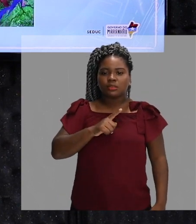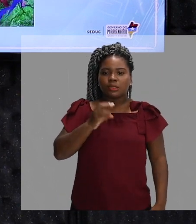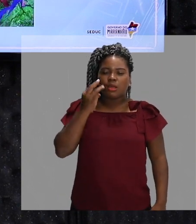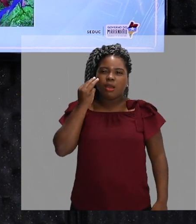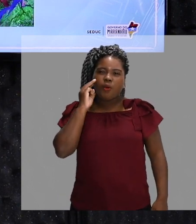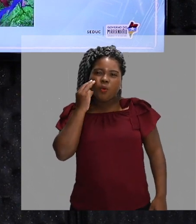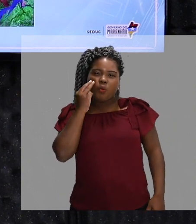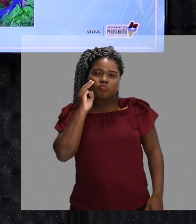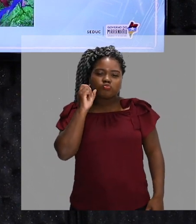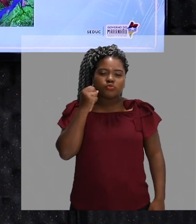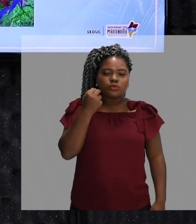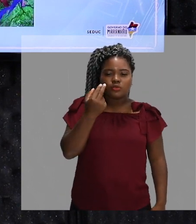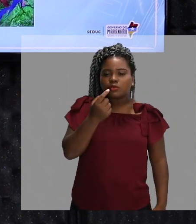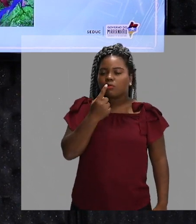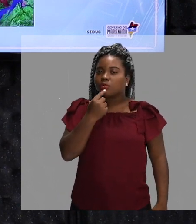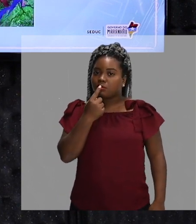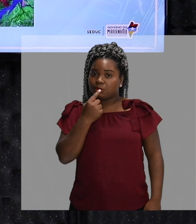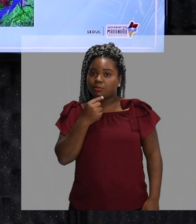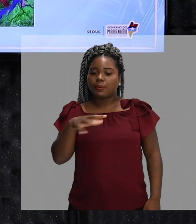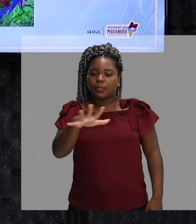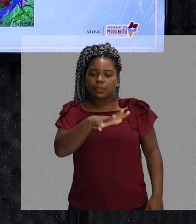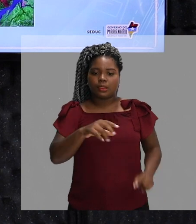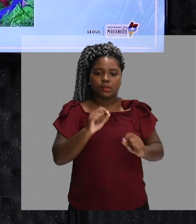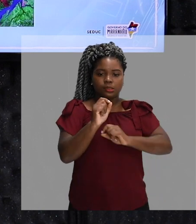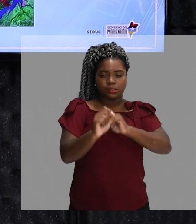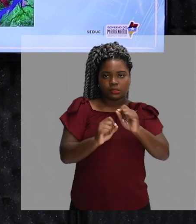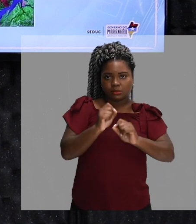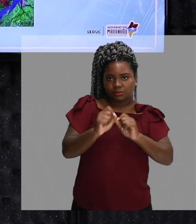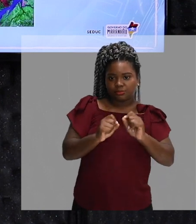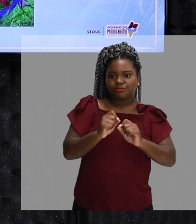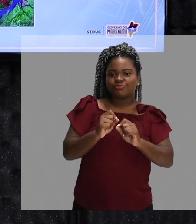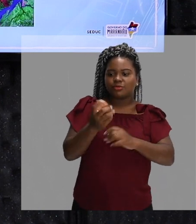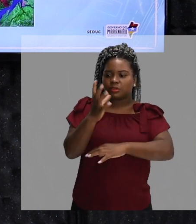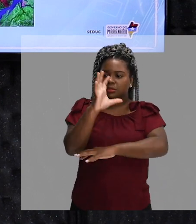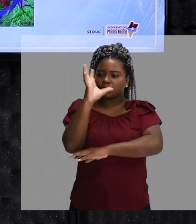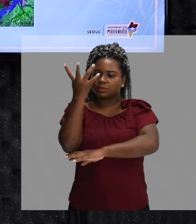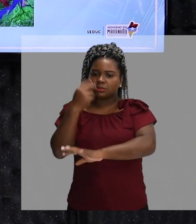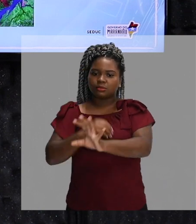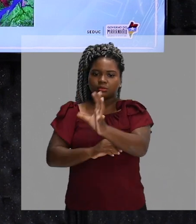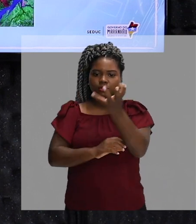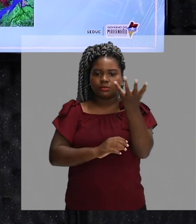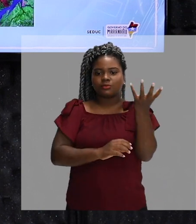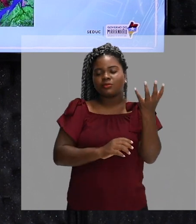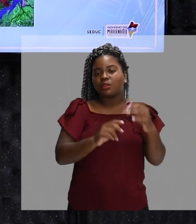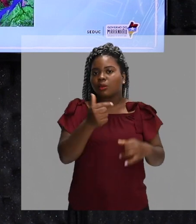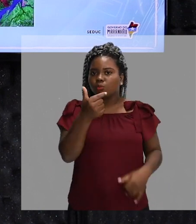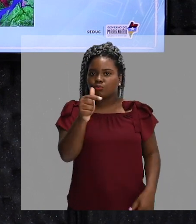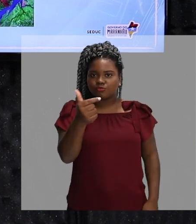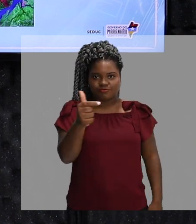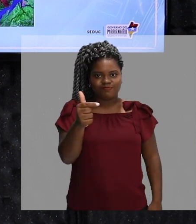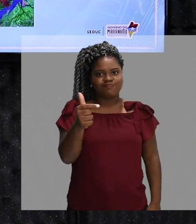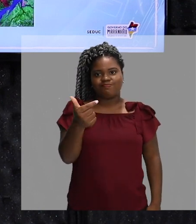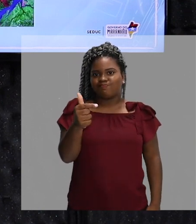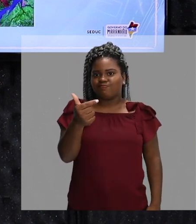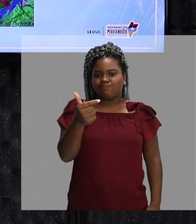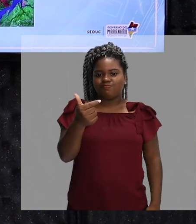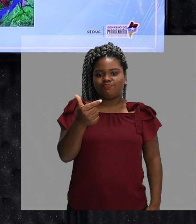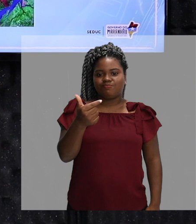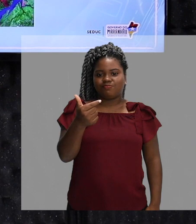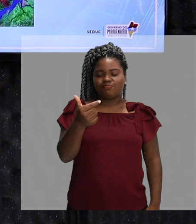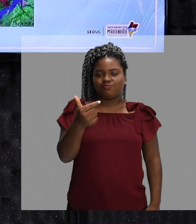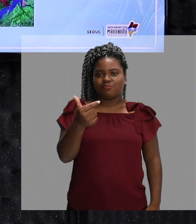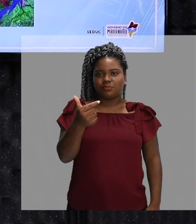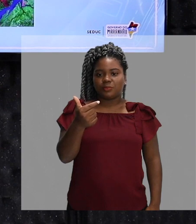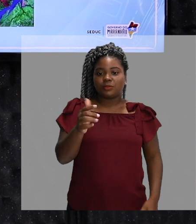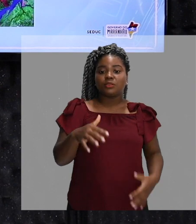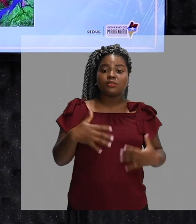ou avermelhado são as áreas em que a cobertura vegetal ela foi retirada. Então, a partir dessas